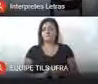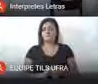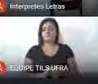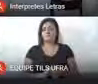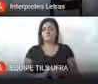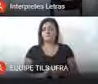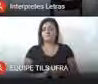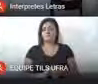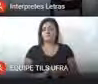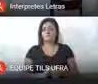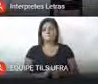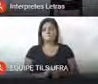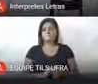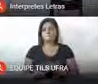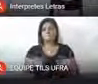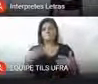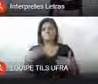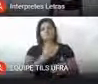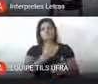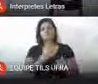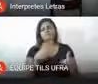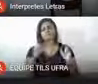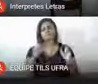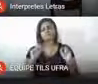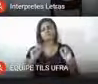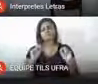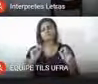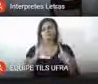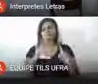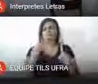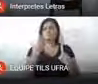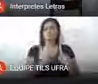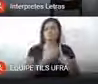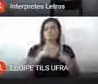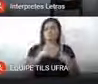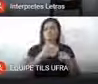então entender que essas comunidades quilombolas, elas já nascem